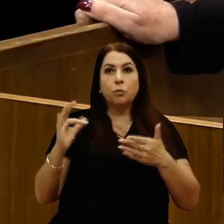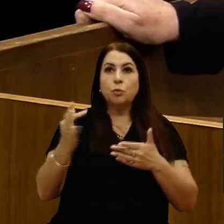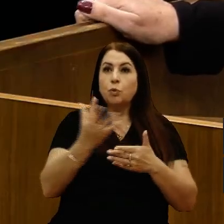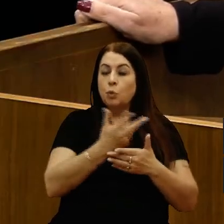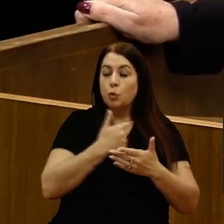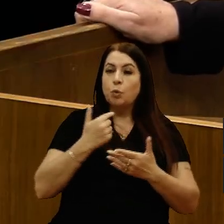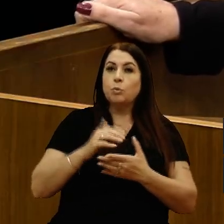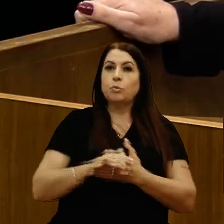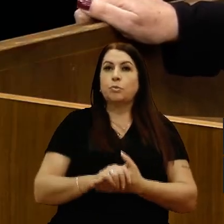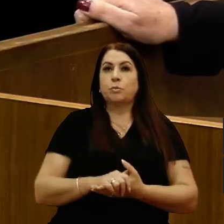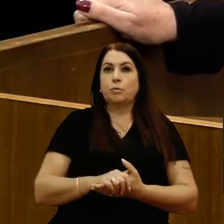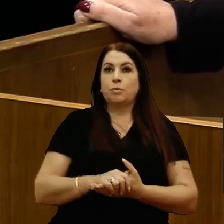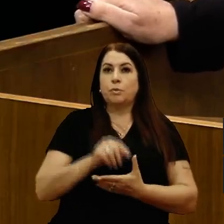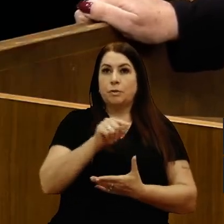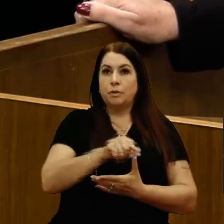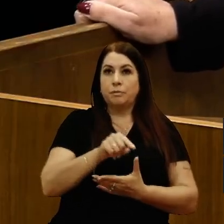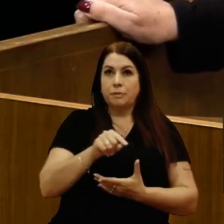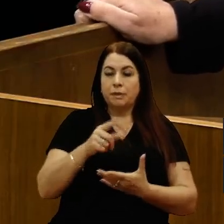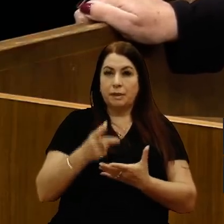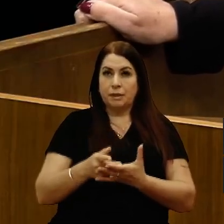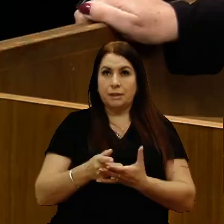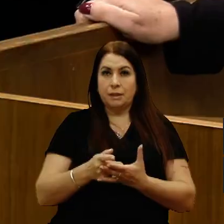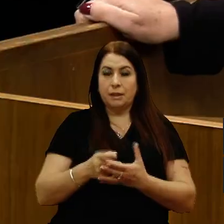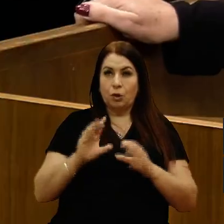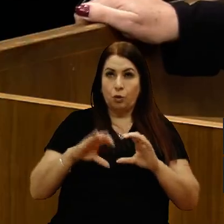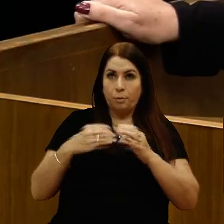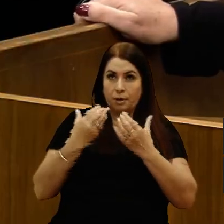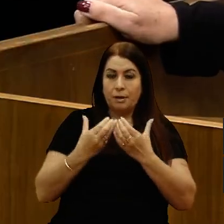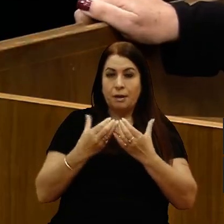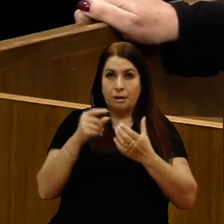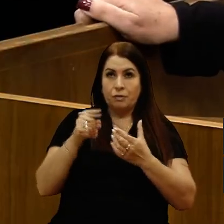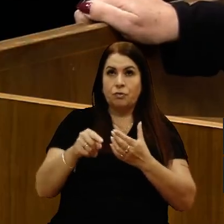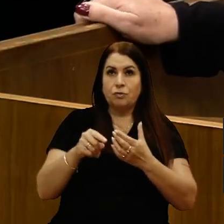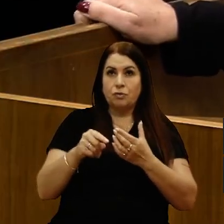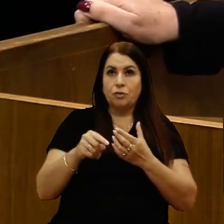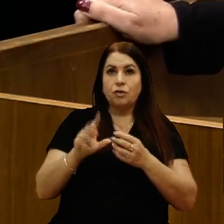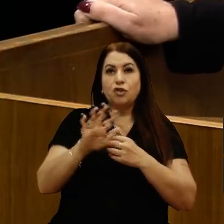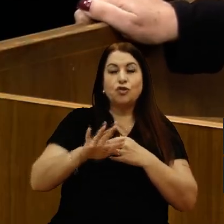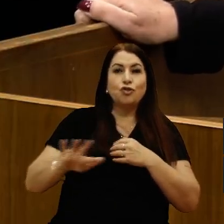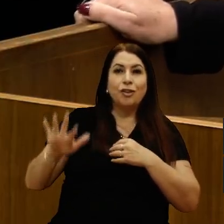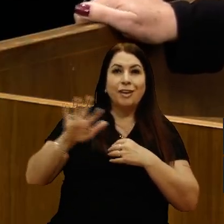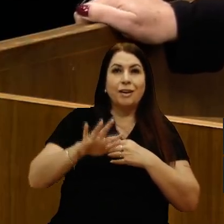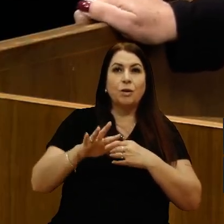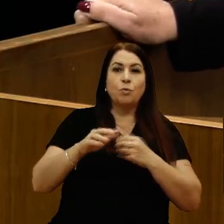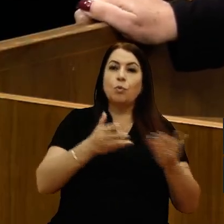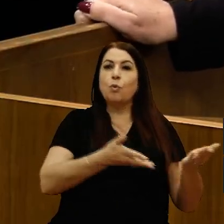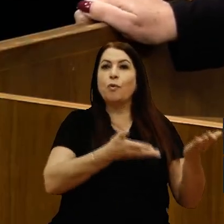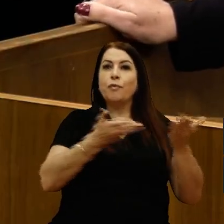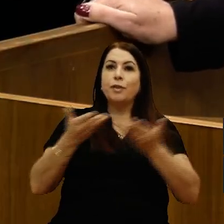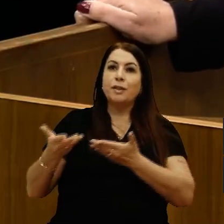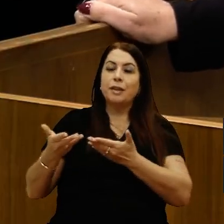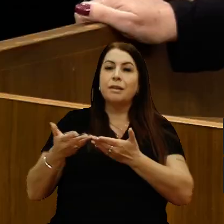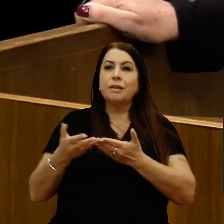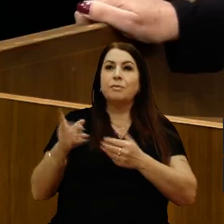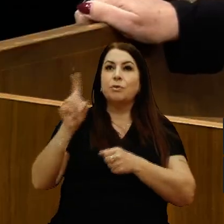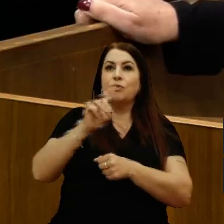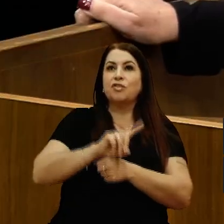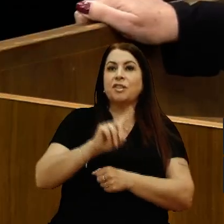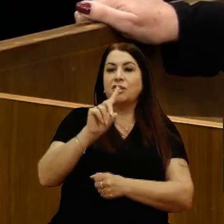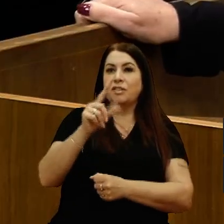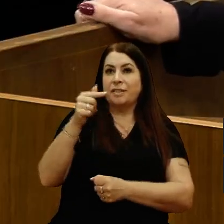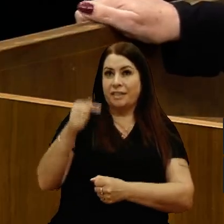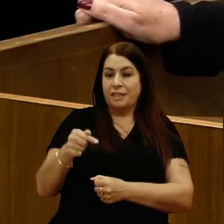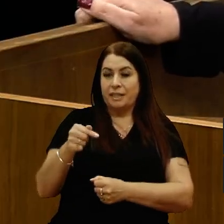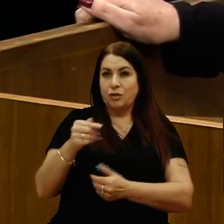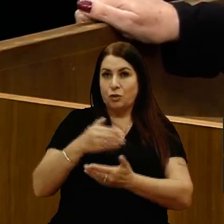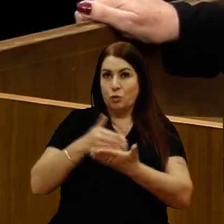todos, vereadores, vereadoras, a comunidade de forma geral, está convidada para dia 17,